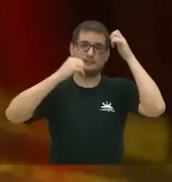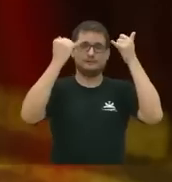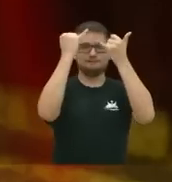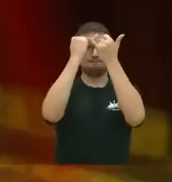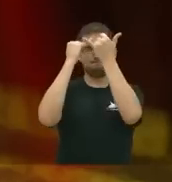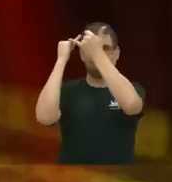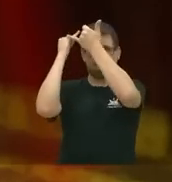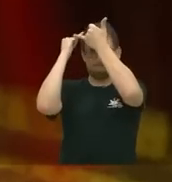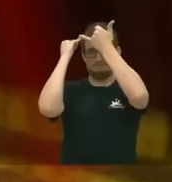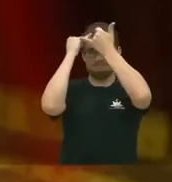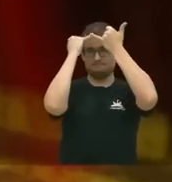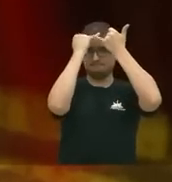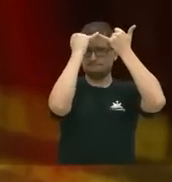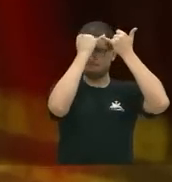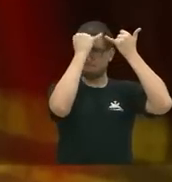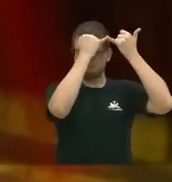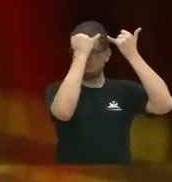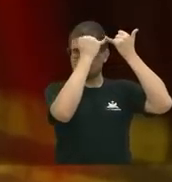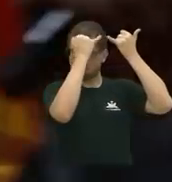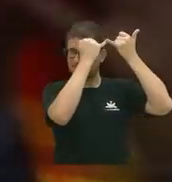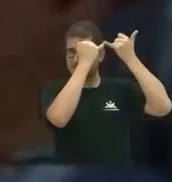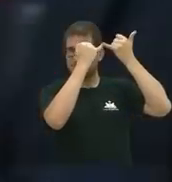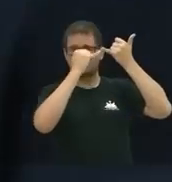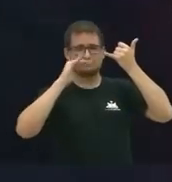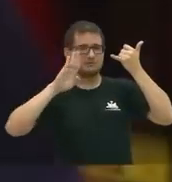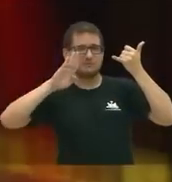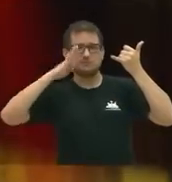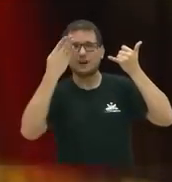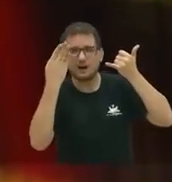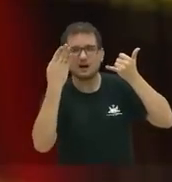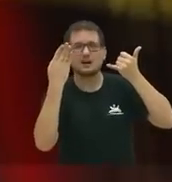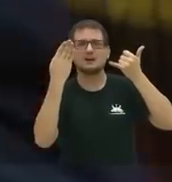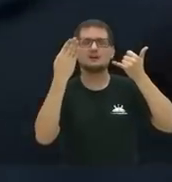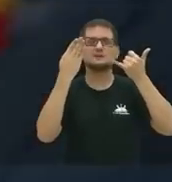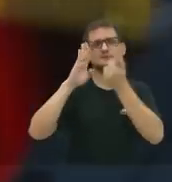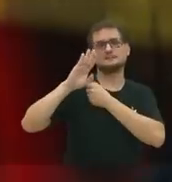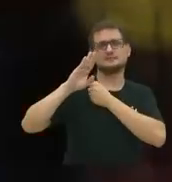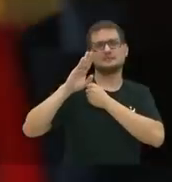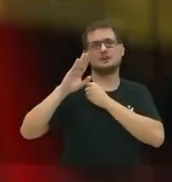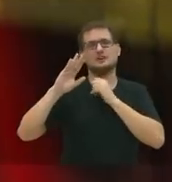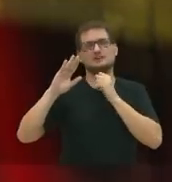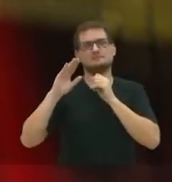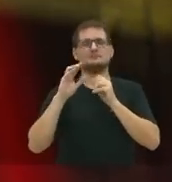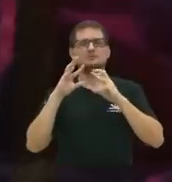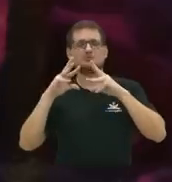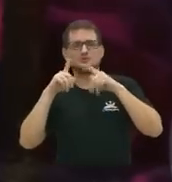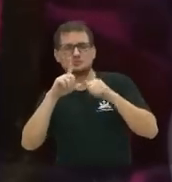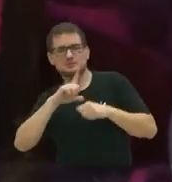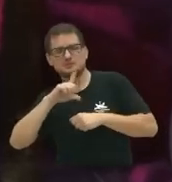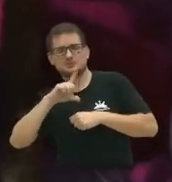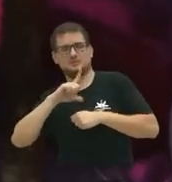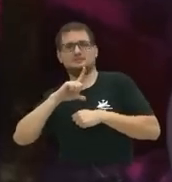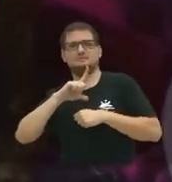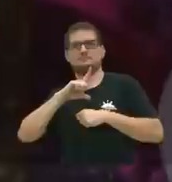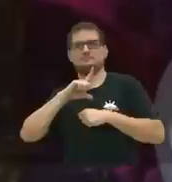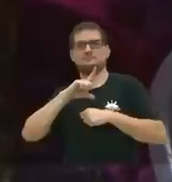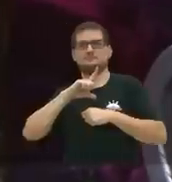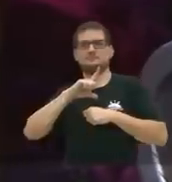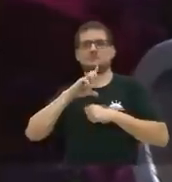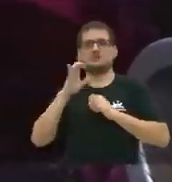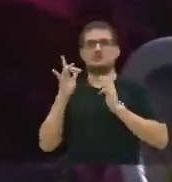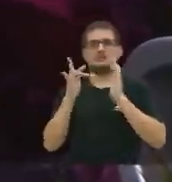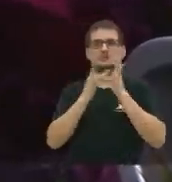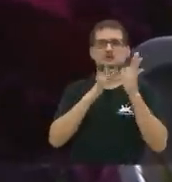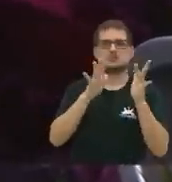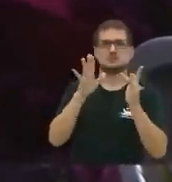coroada de traição. A cada passo ele escutava as palavras. A cada passo